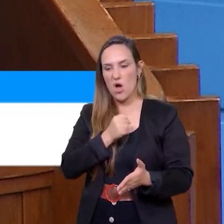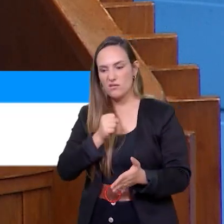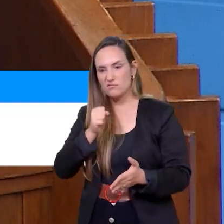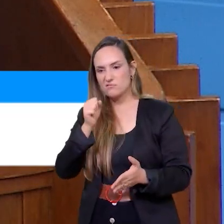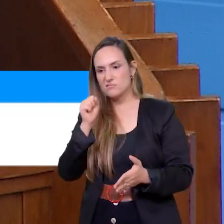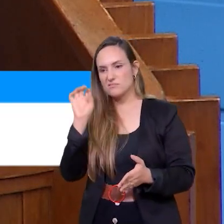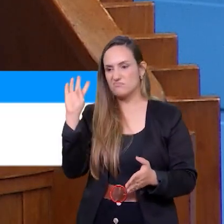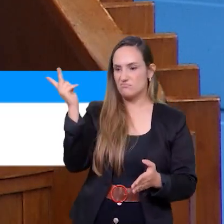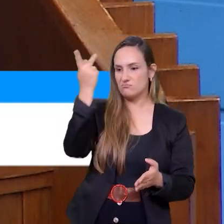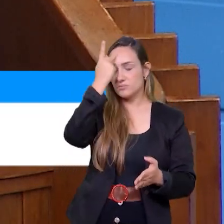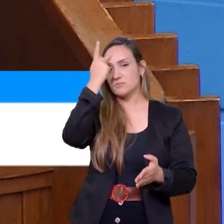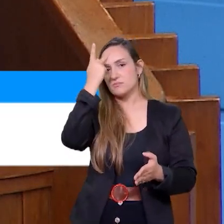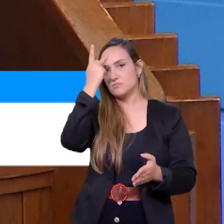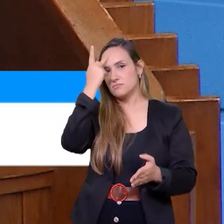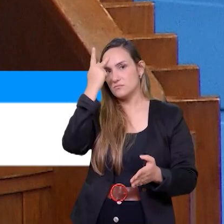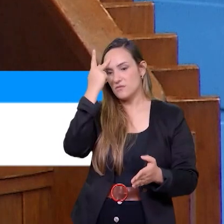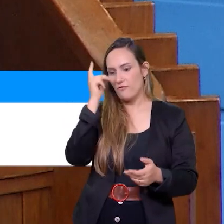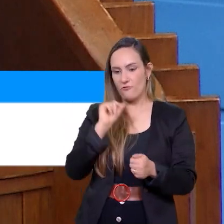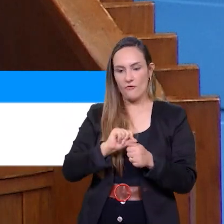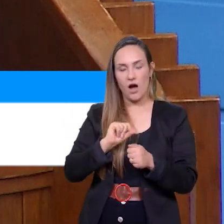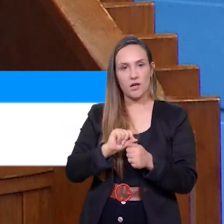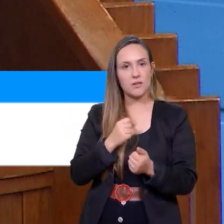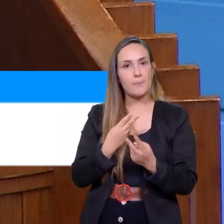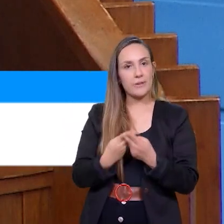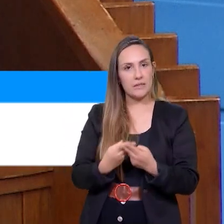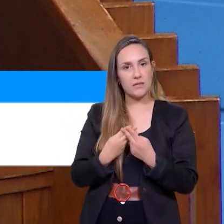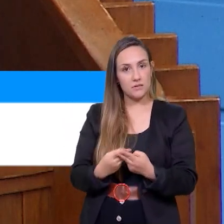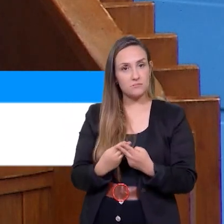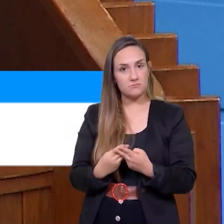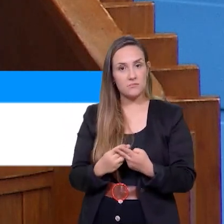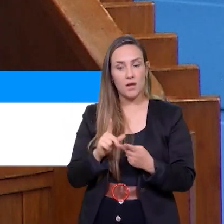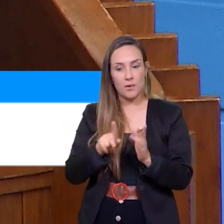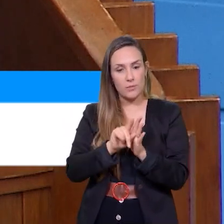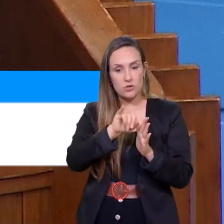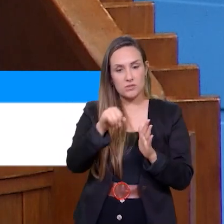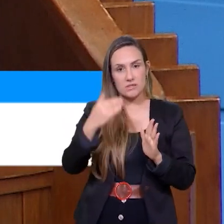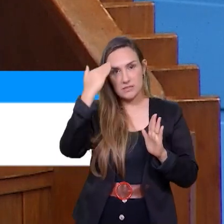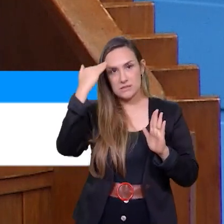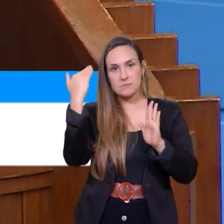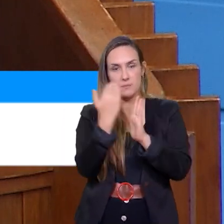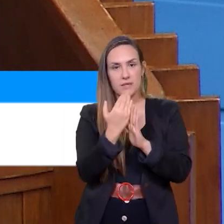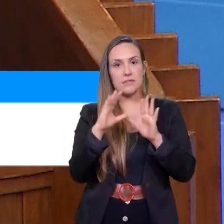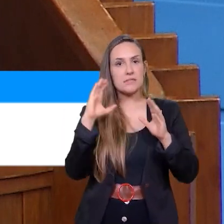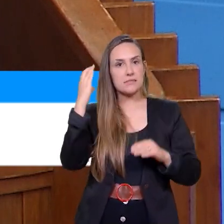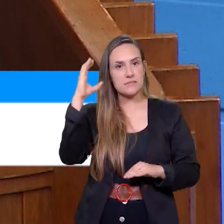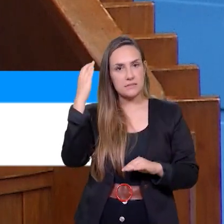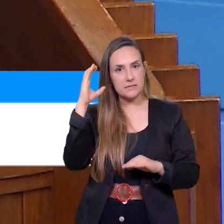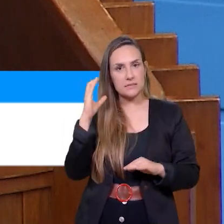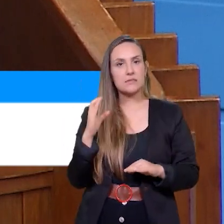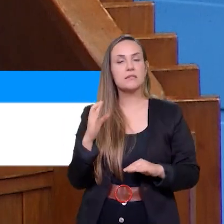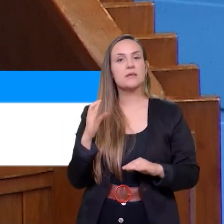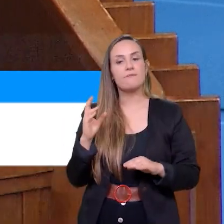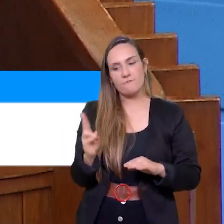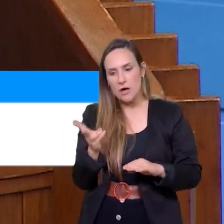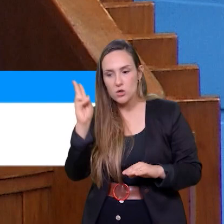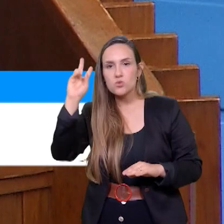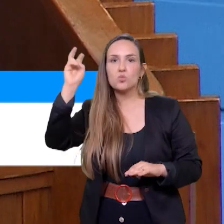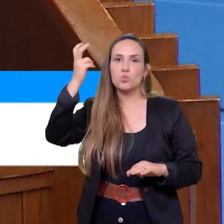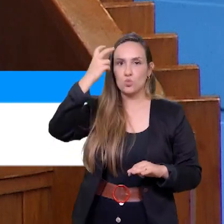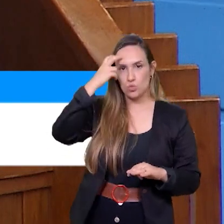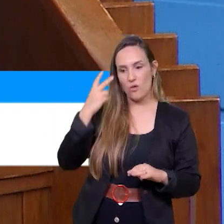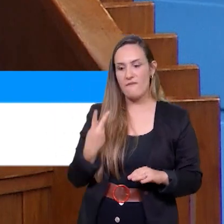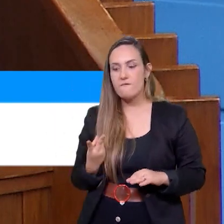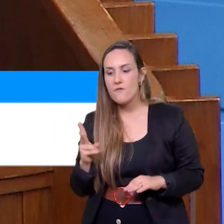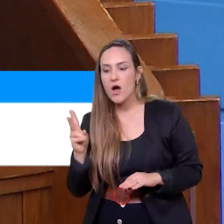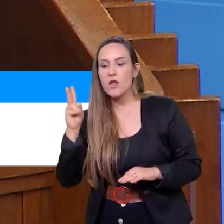de devolver o Brasil aos brasileiros. O projeto que exclui o ódio, que exclui a